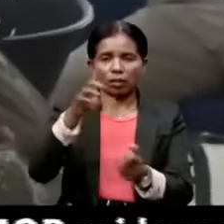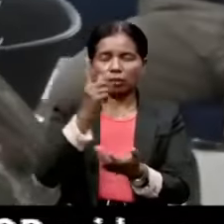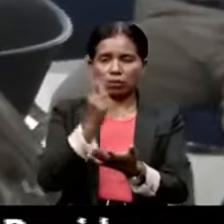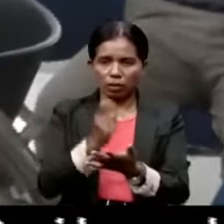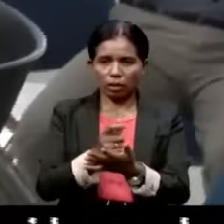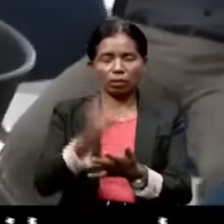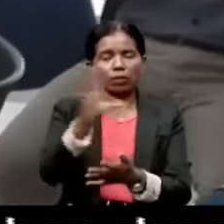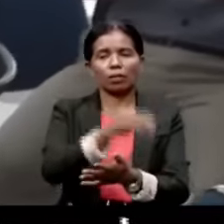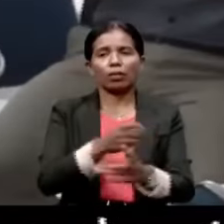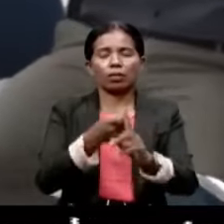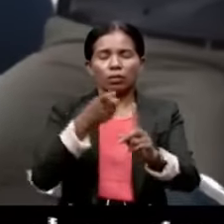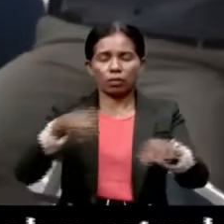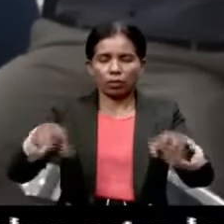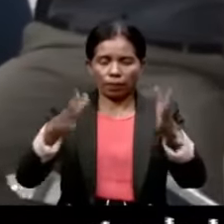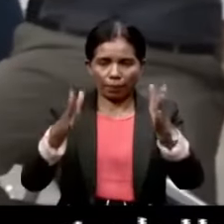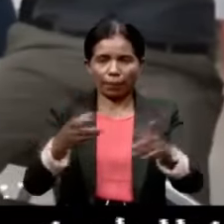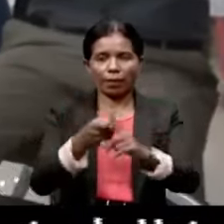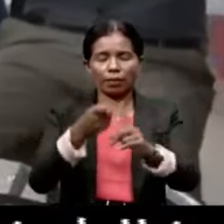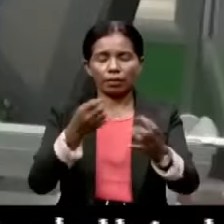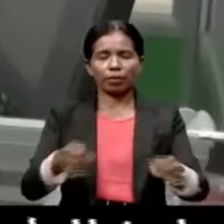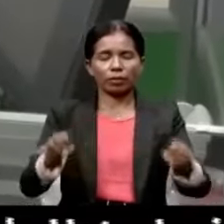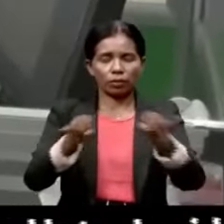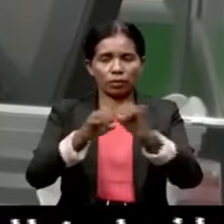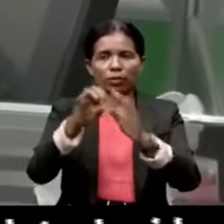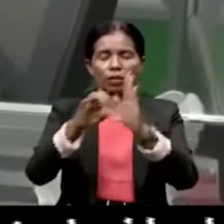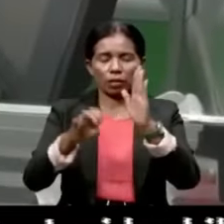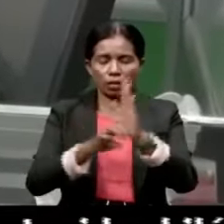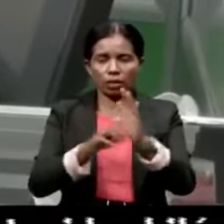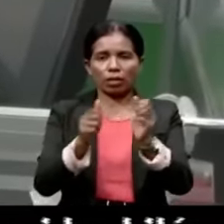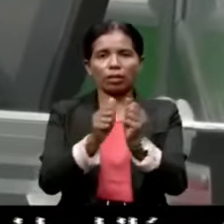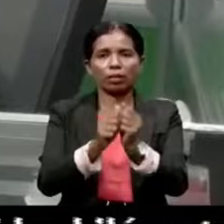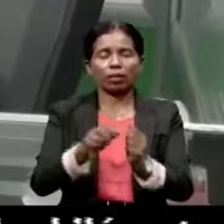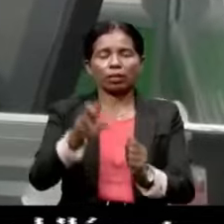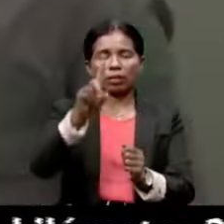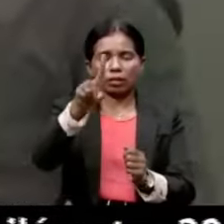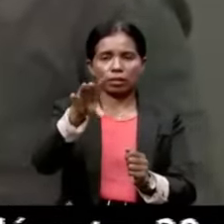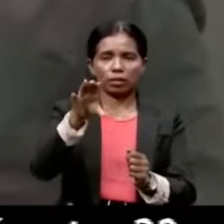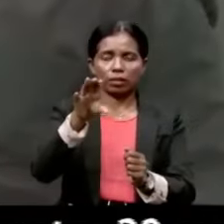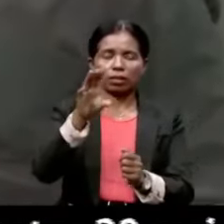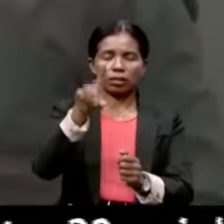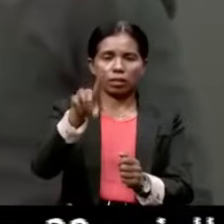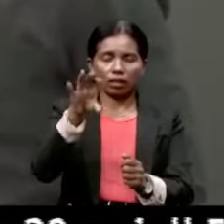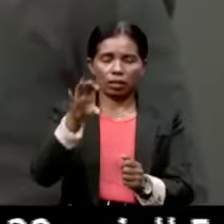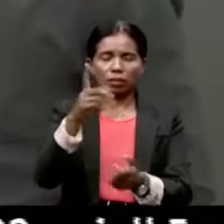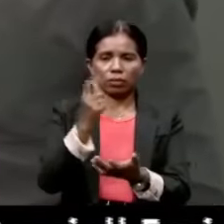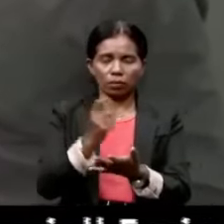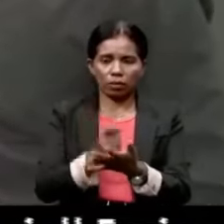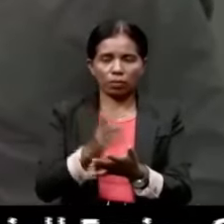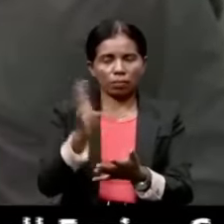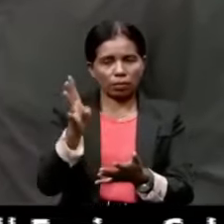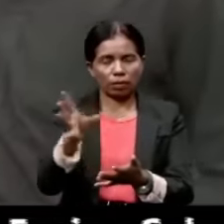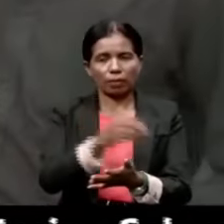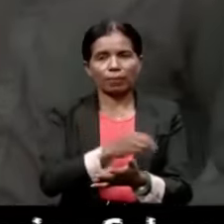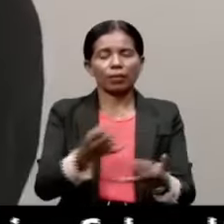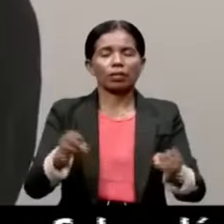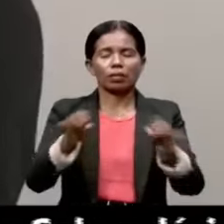Liu, composto os funcionários russi instituição no estado, a moto carihun atos sida hat nulu, no instituição privada, a moto